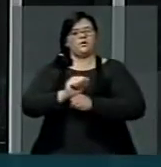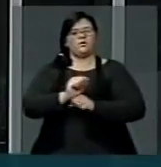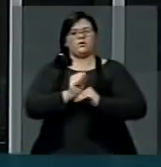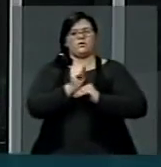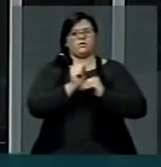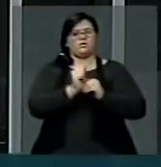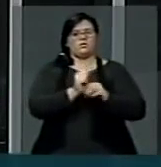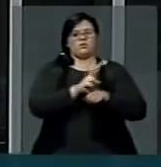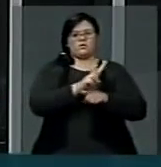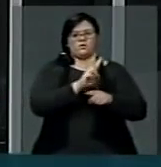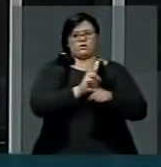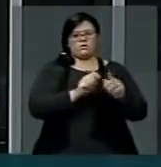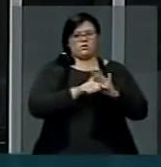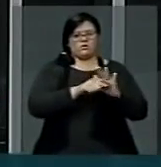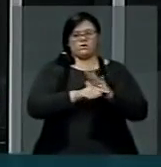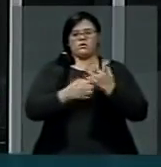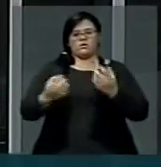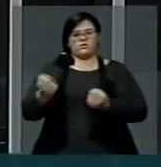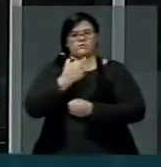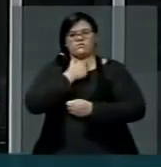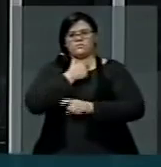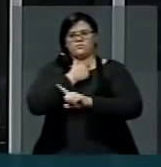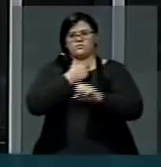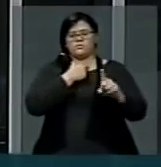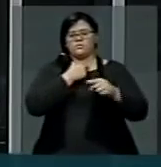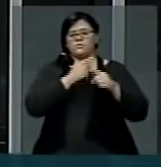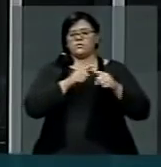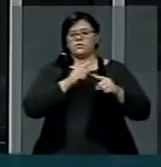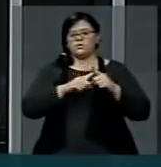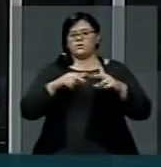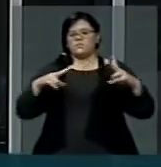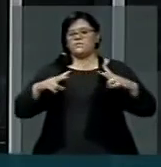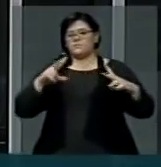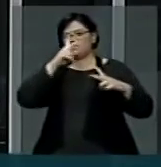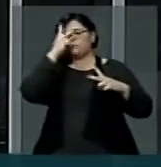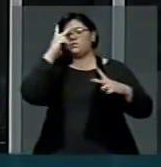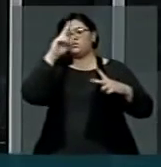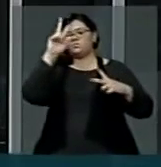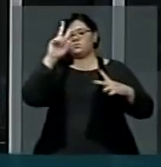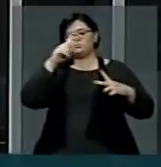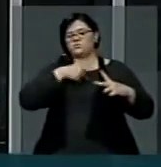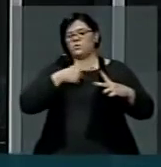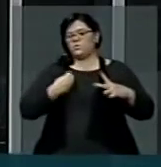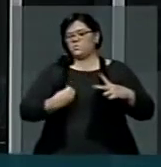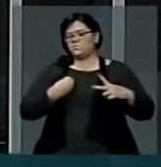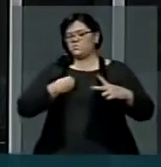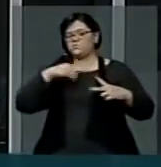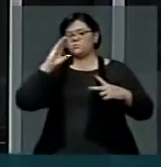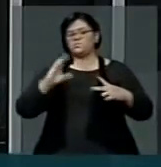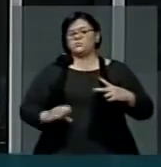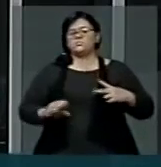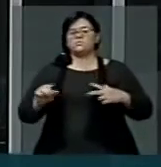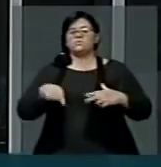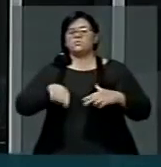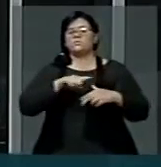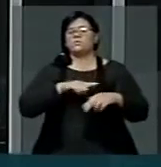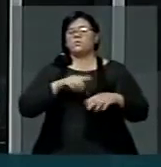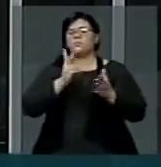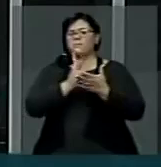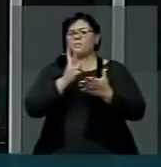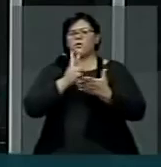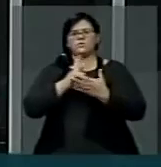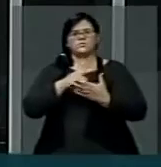espionagem. É inaceitável que dados pessoais de cidadãos e cidadãs e da própria presidenta